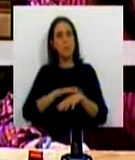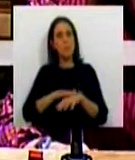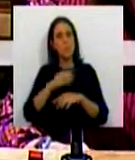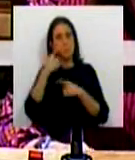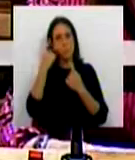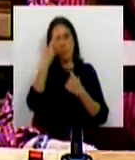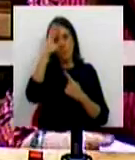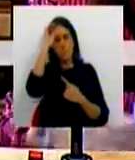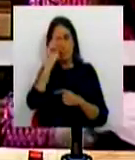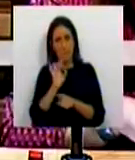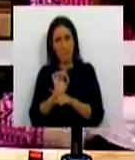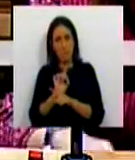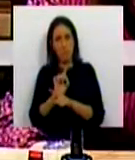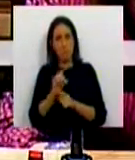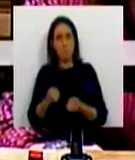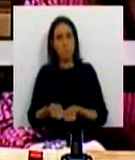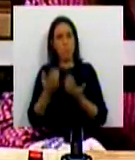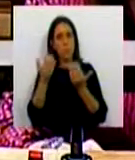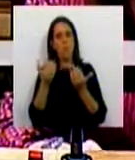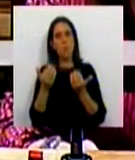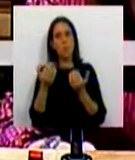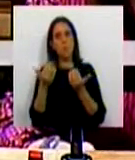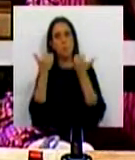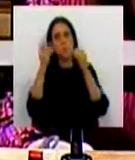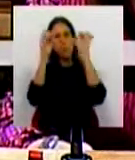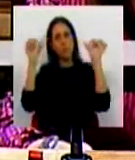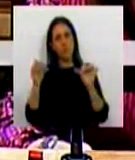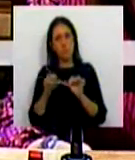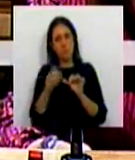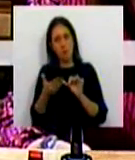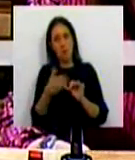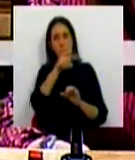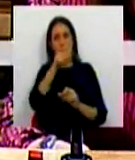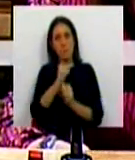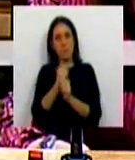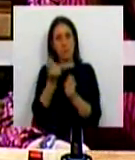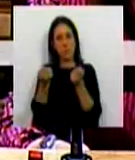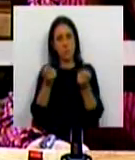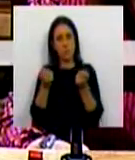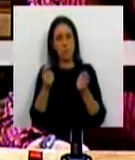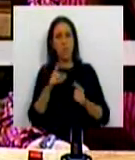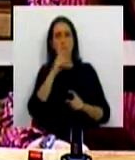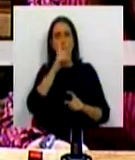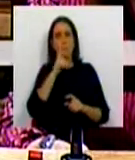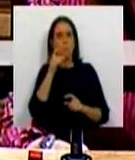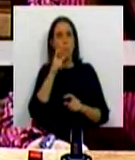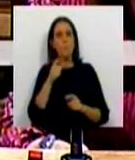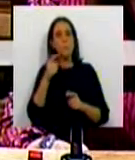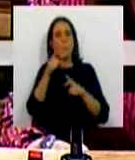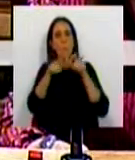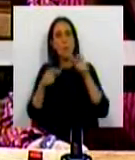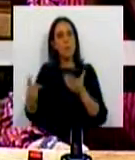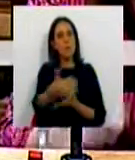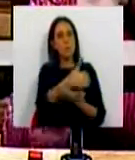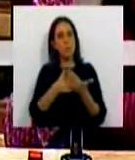teremos finalmente um sistema de informação para gerir os nossos trabalhadores. É inconcebível termos uma gestão racional dos recursos humanos da